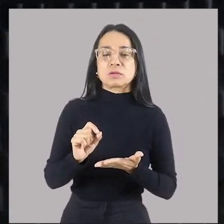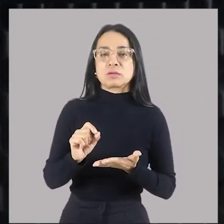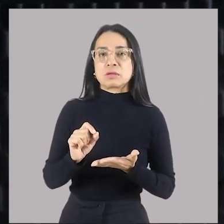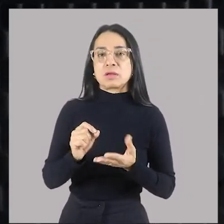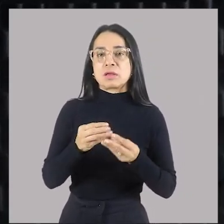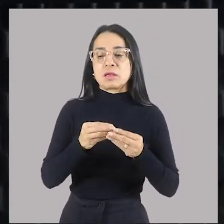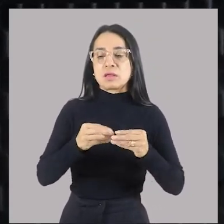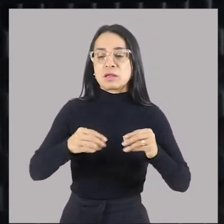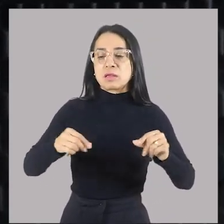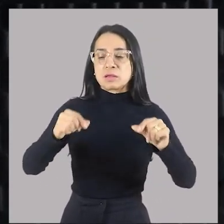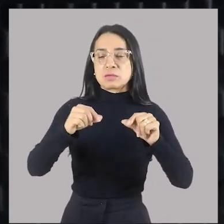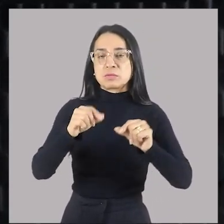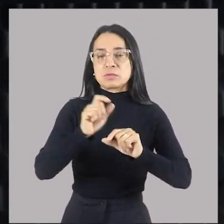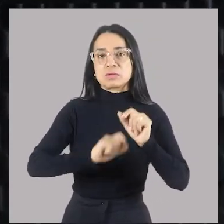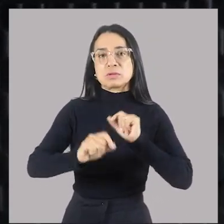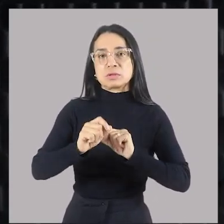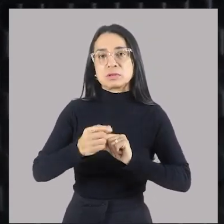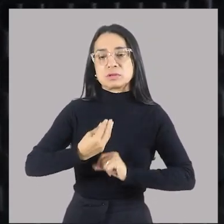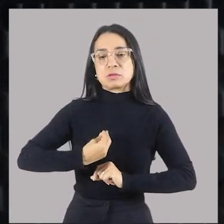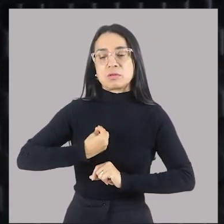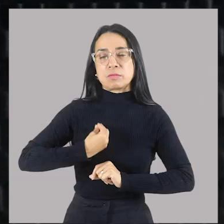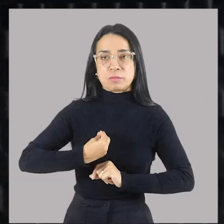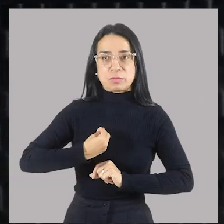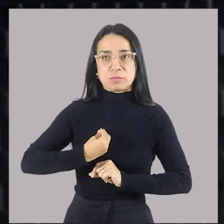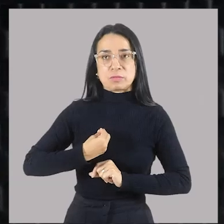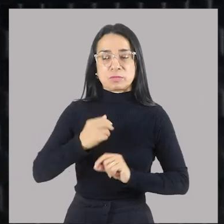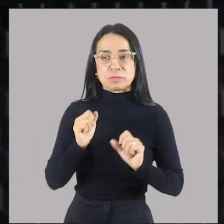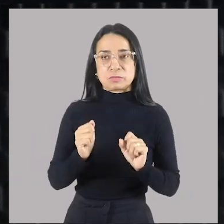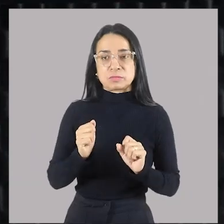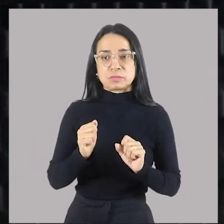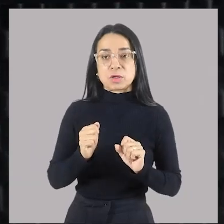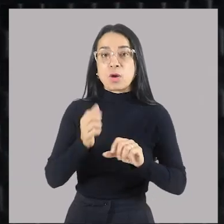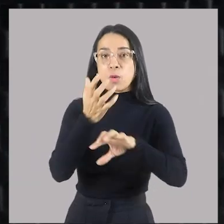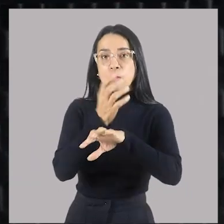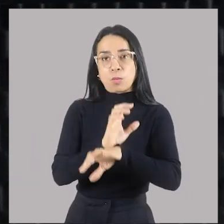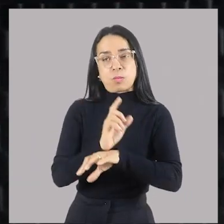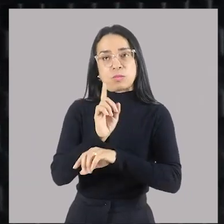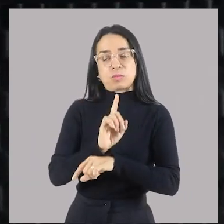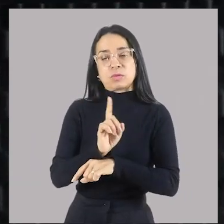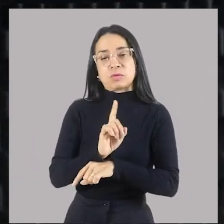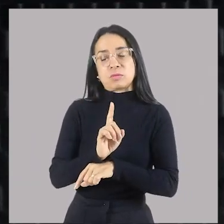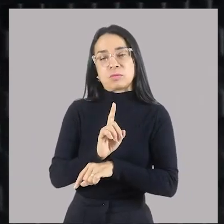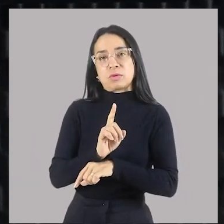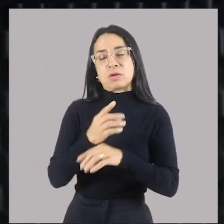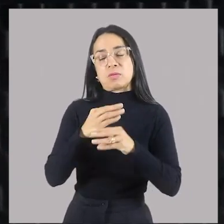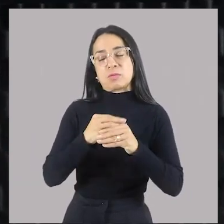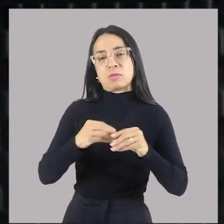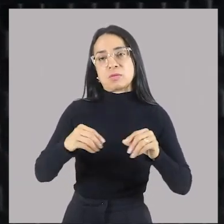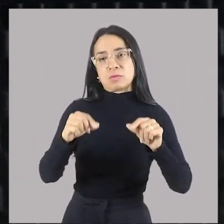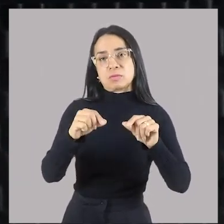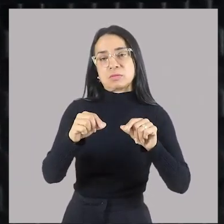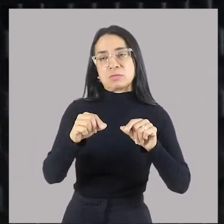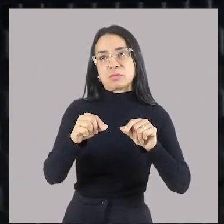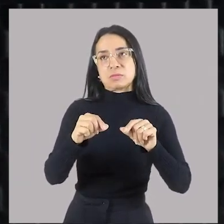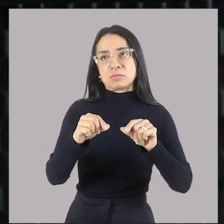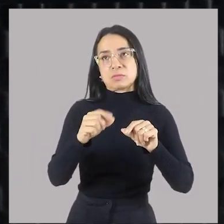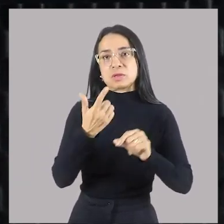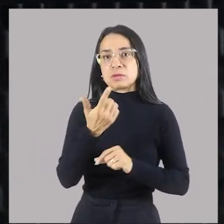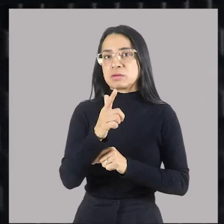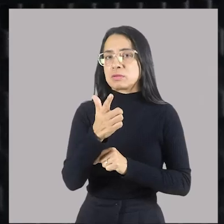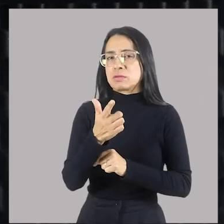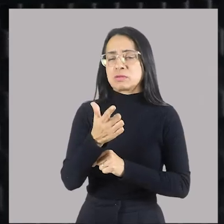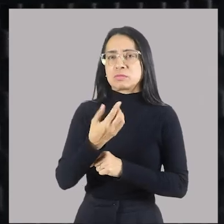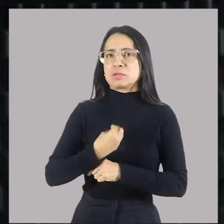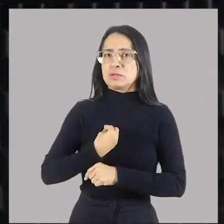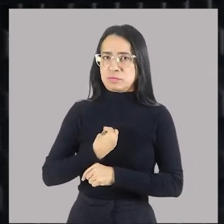substâncias, podemos dizer, vivas, né? Então, o osso ele não é uma substância que não tem